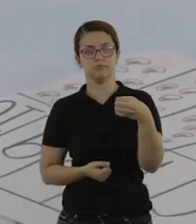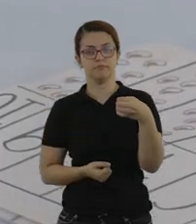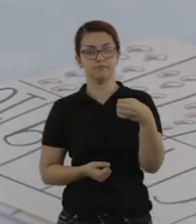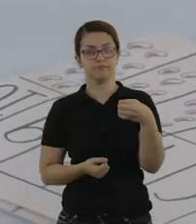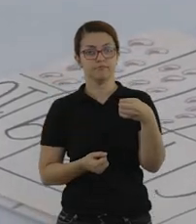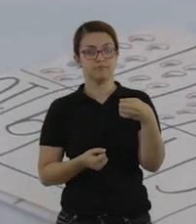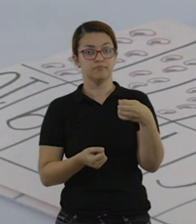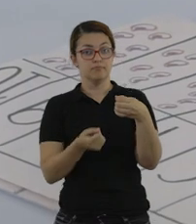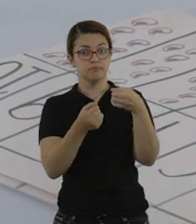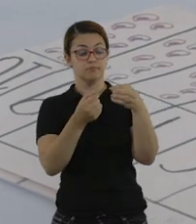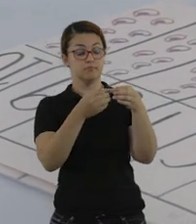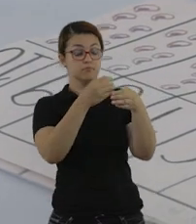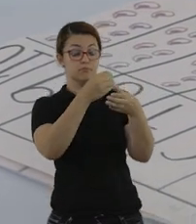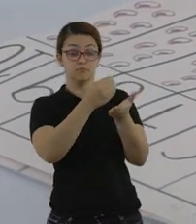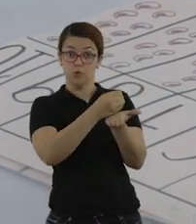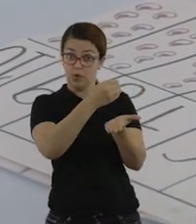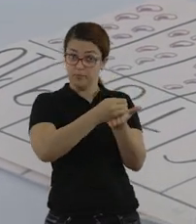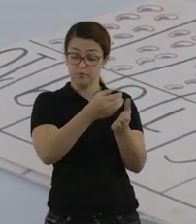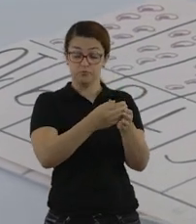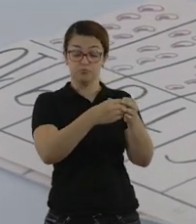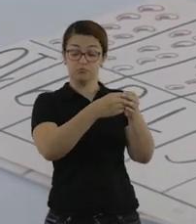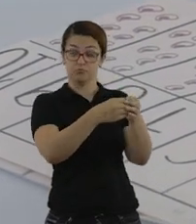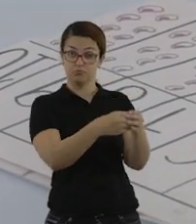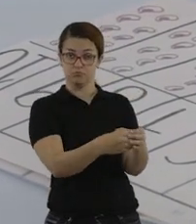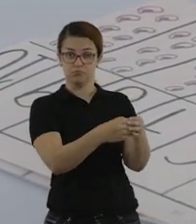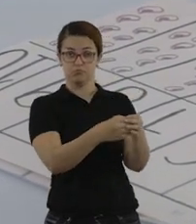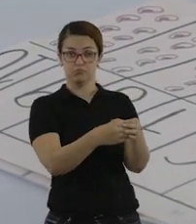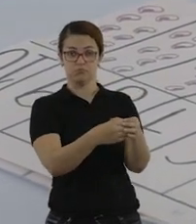deixar aqui no copinho.